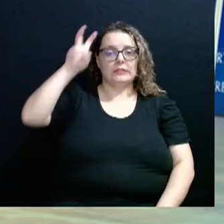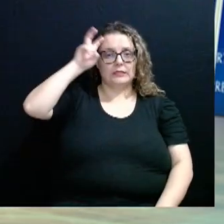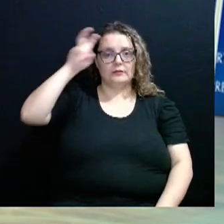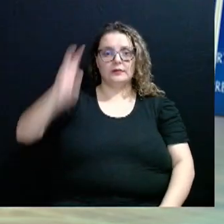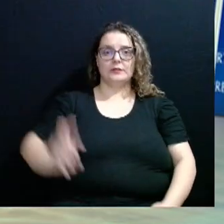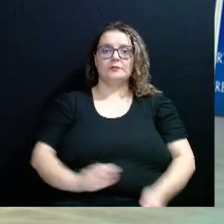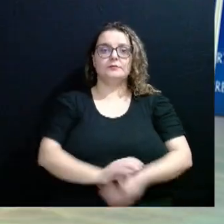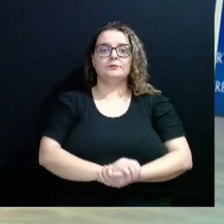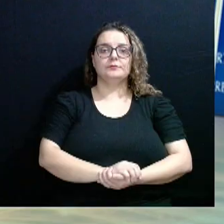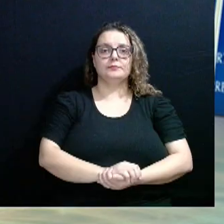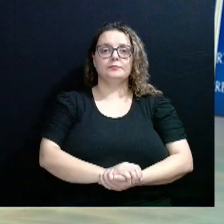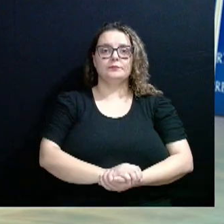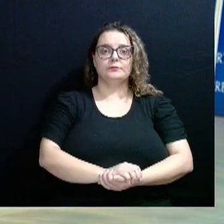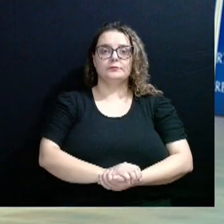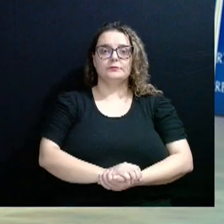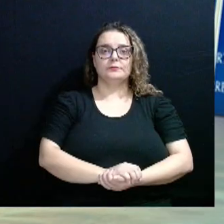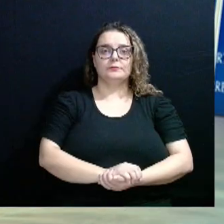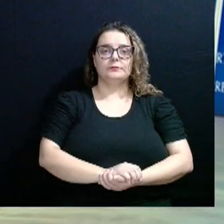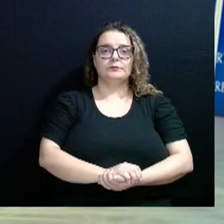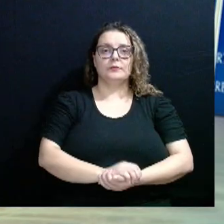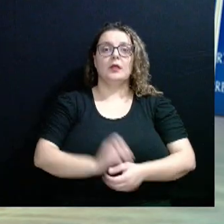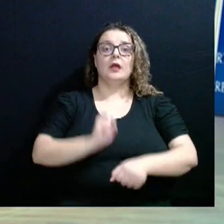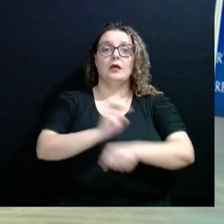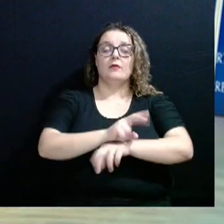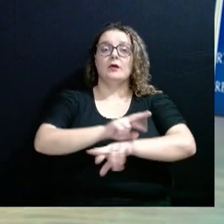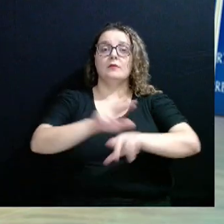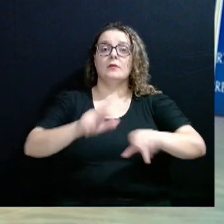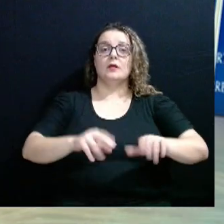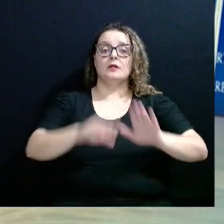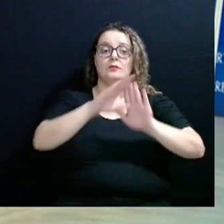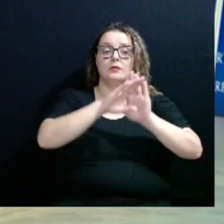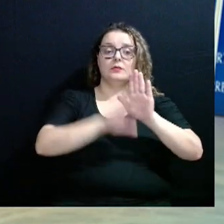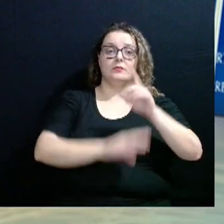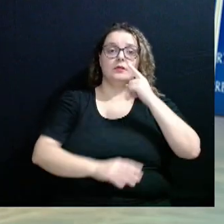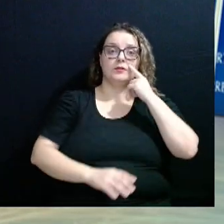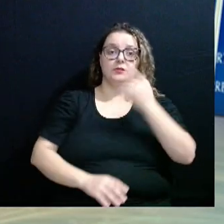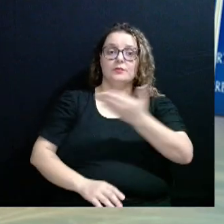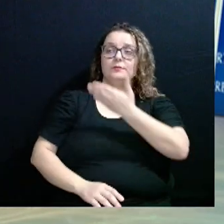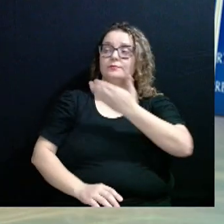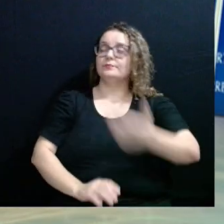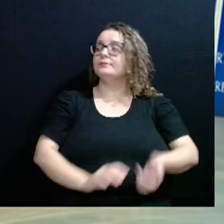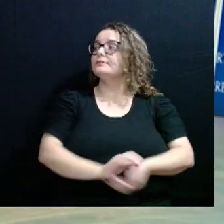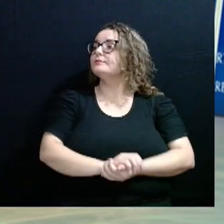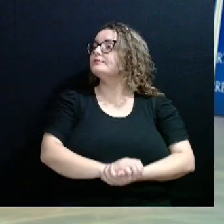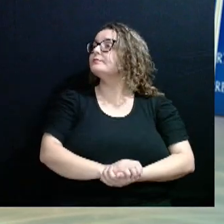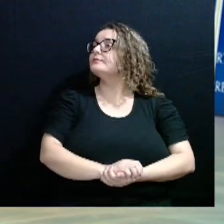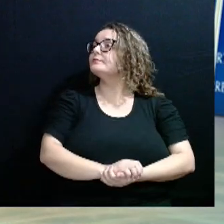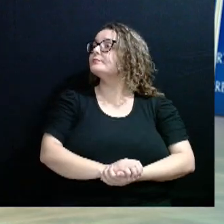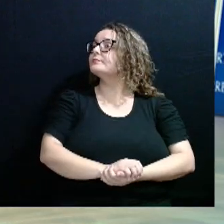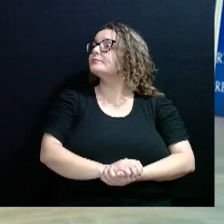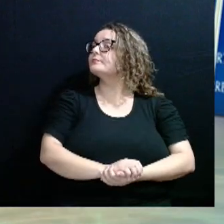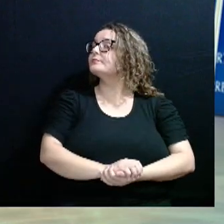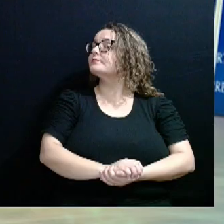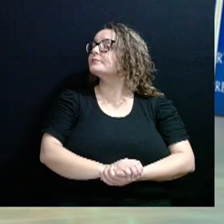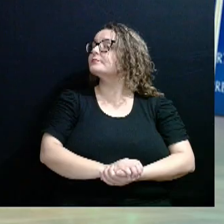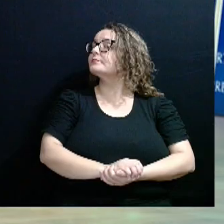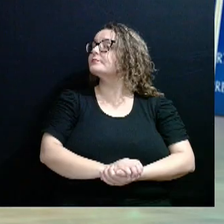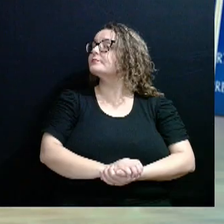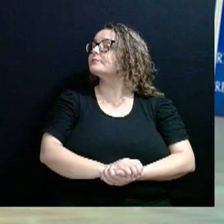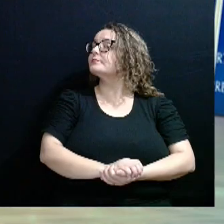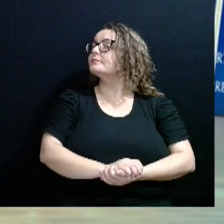Há vagas para ajudante de açougueiro, ajudante de carga e descarga, ajudante de